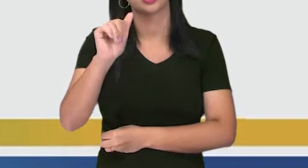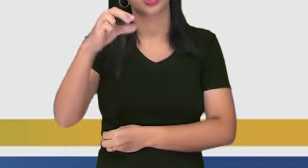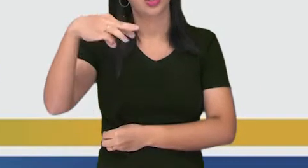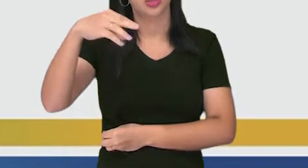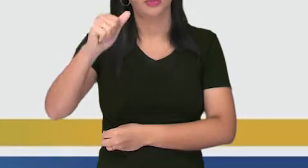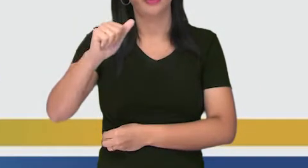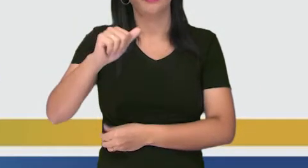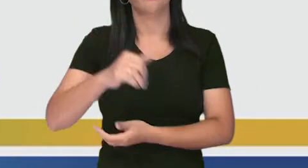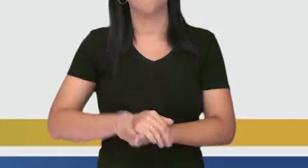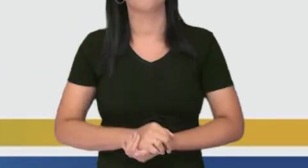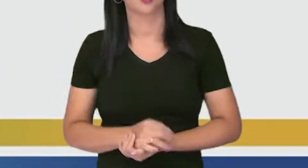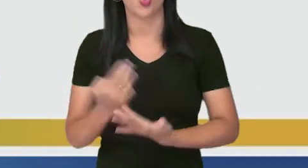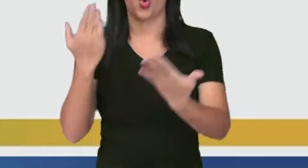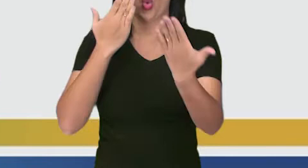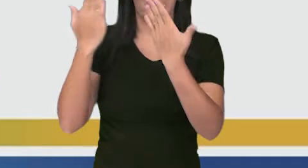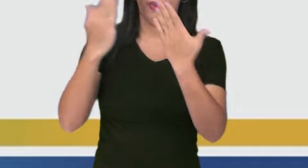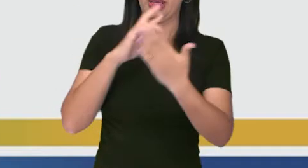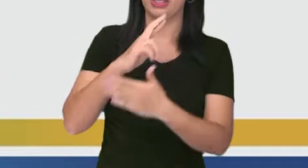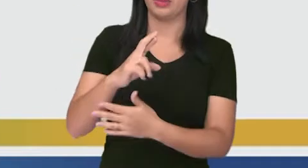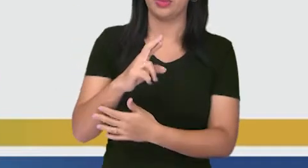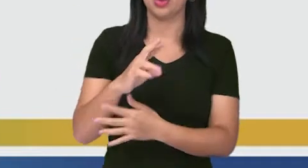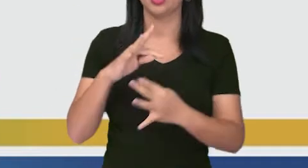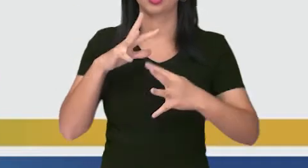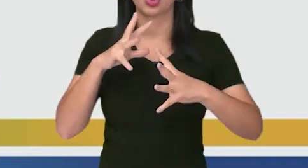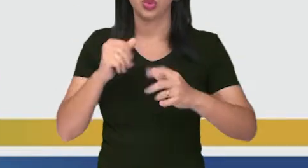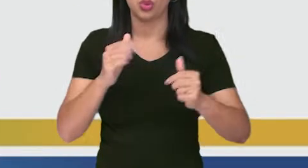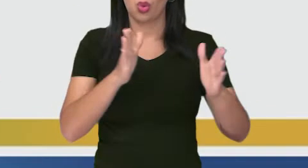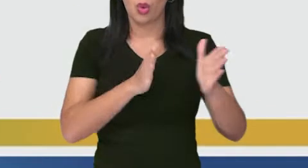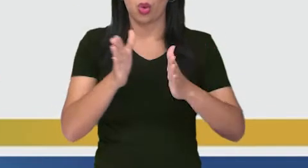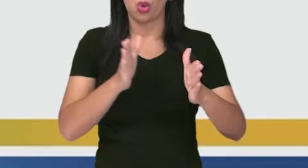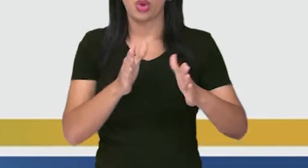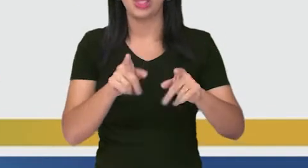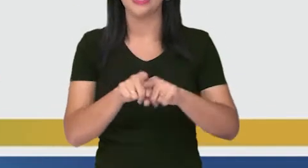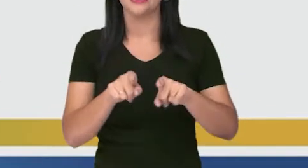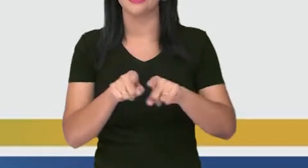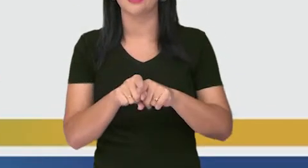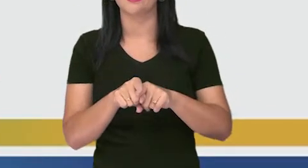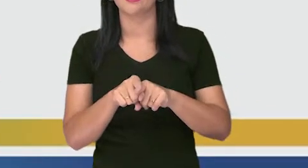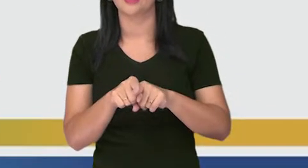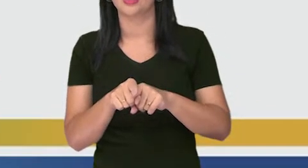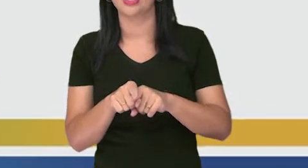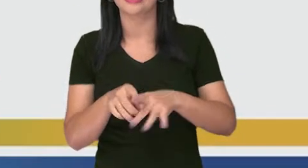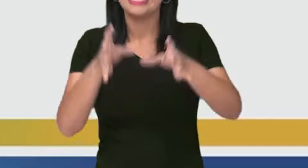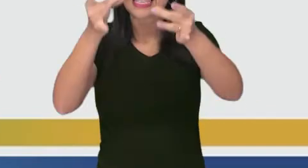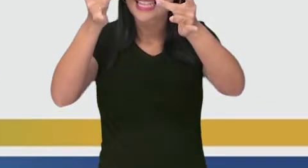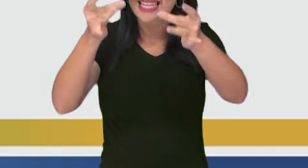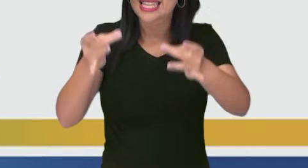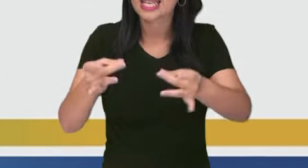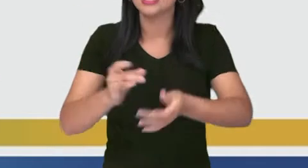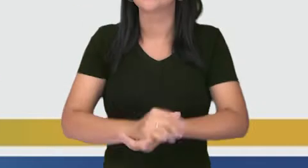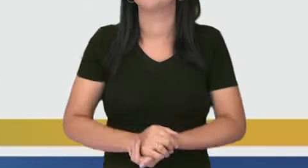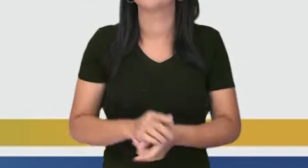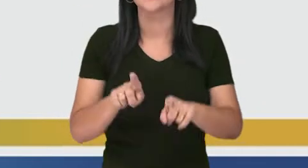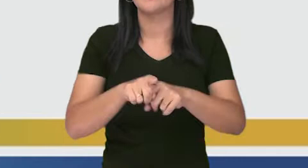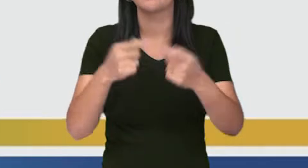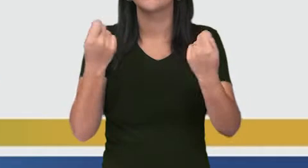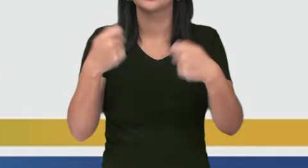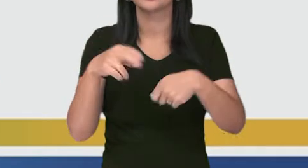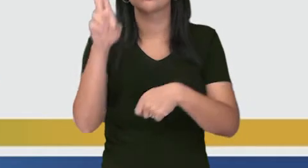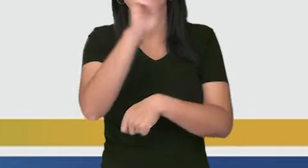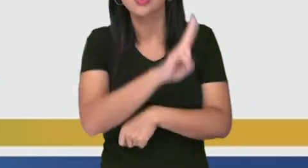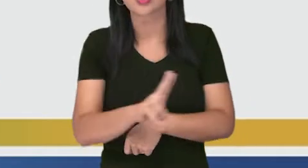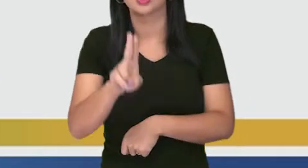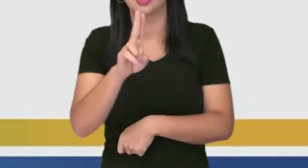se comparar os resultados do processo com os limites de especificações Você pode adicionar